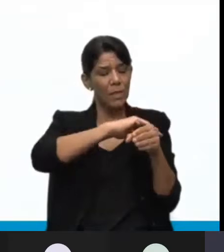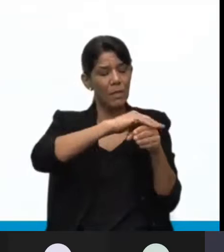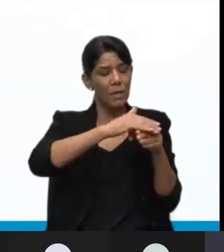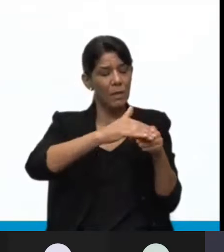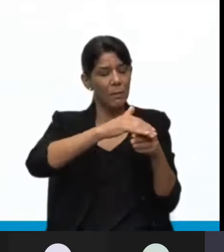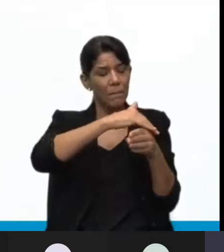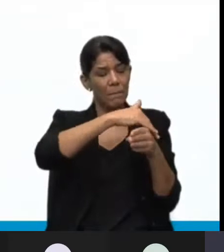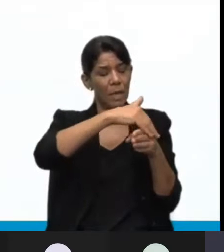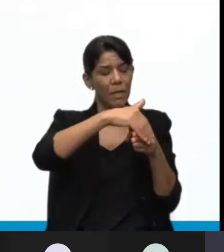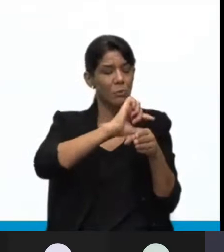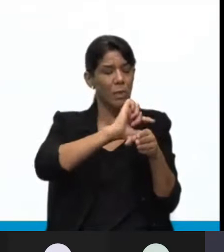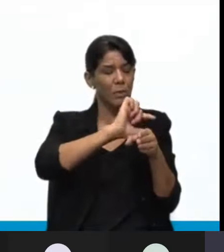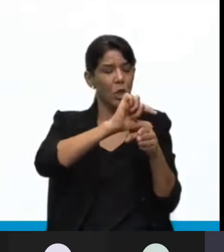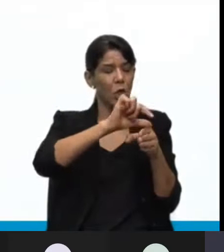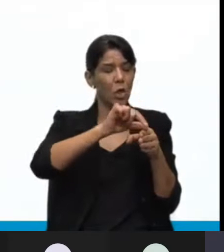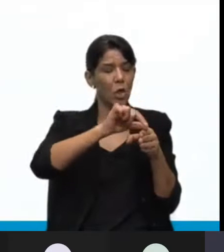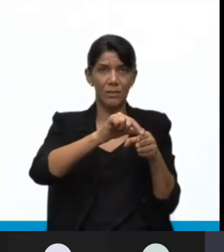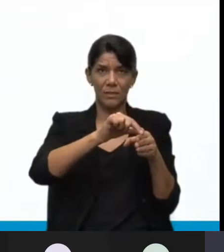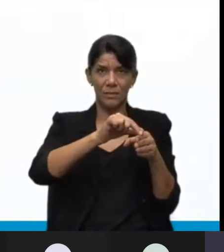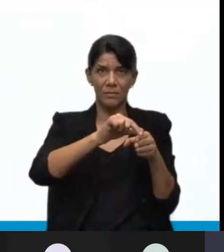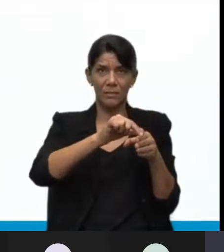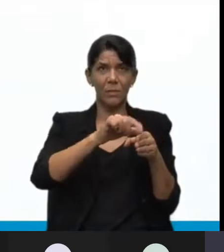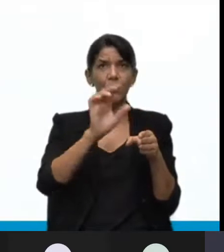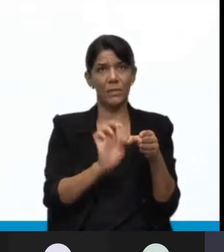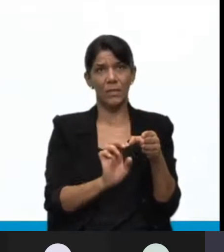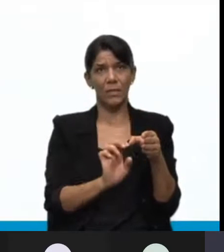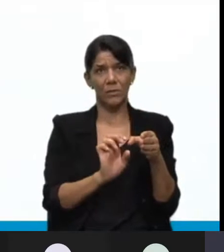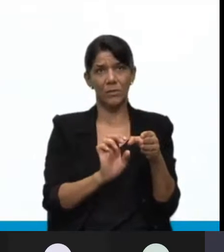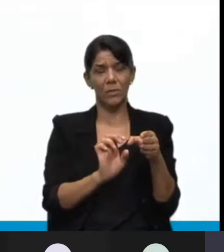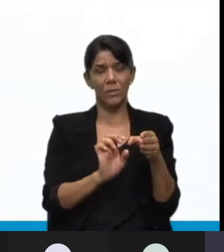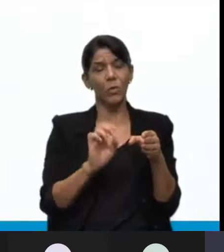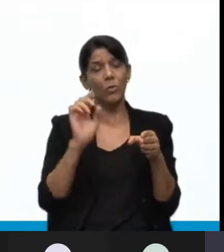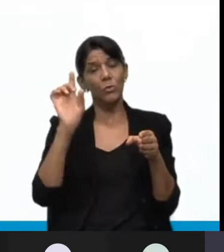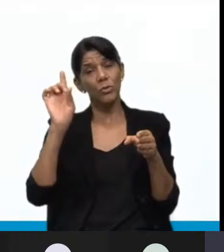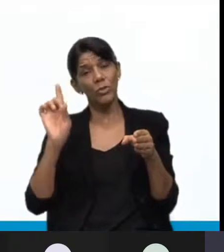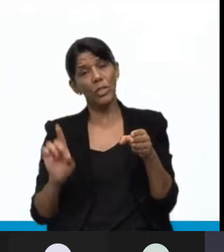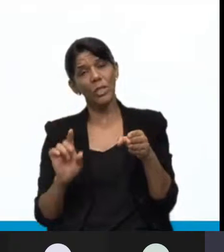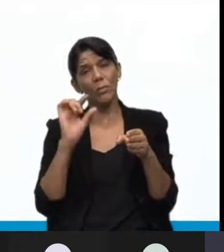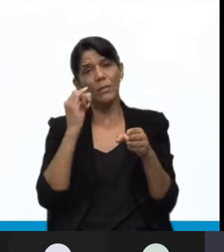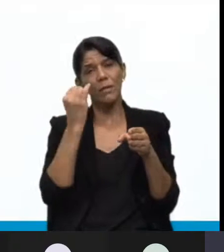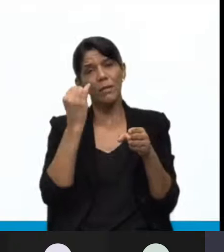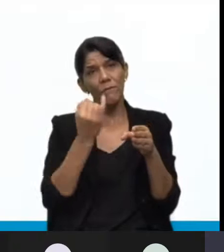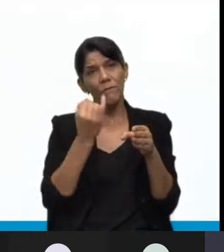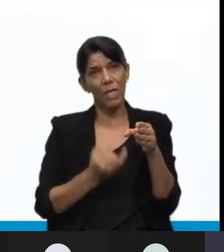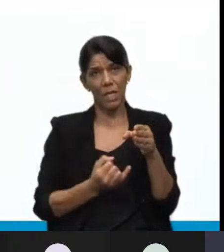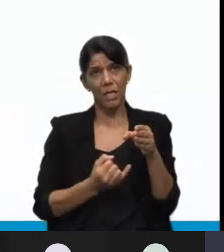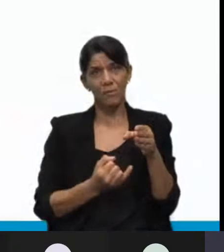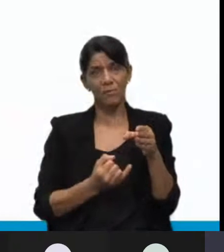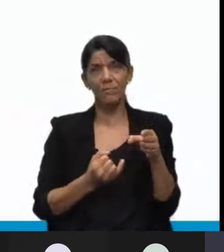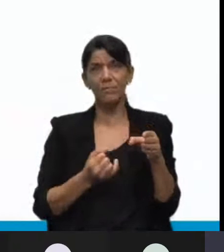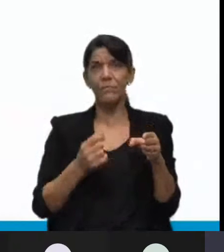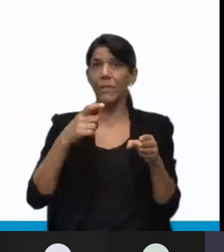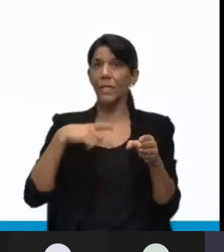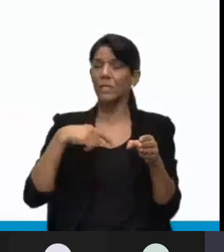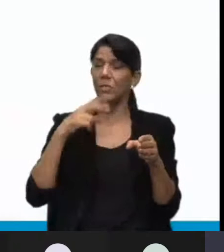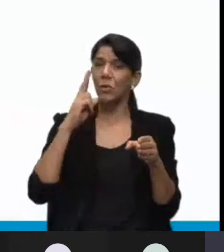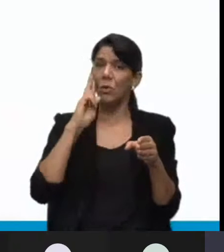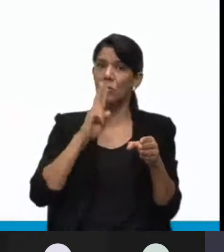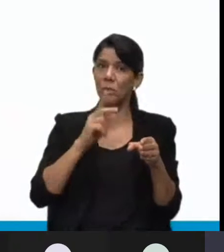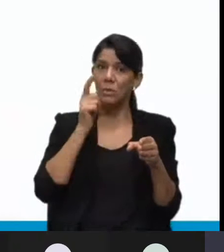que o ventrículo esquerdo, desculpa, tem a parede mais espessa que o ventrículo direito. Então, aqui, o que que nós